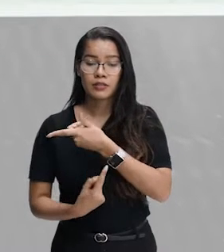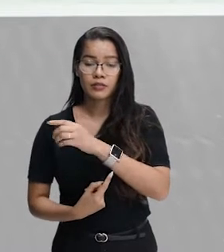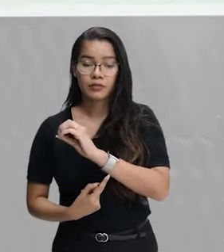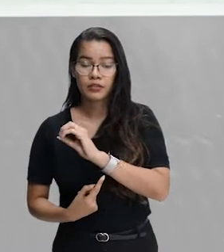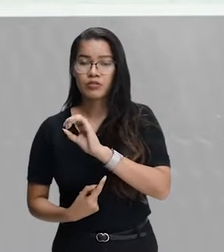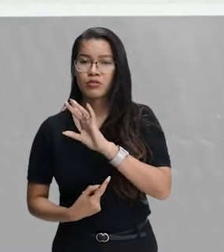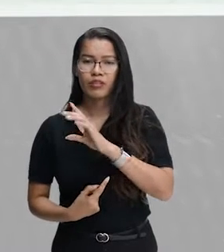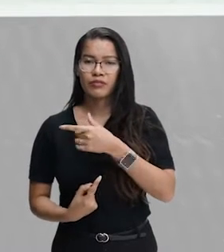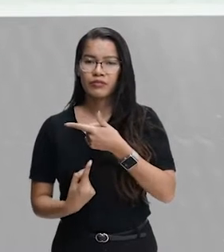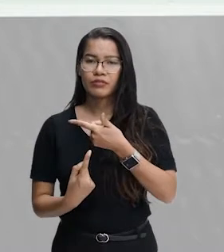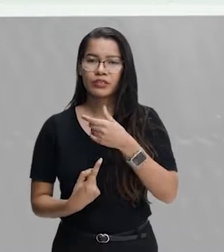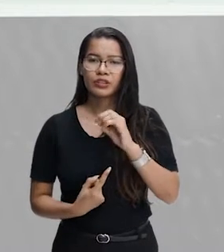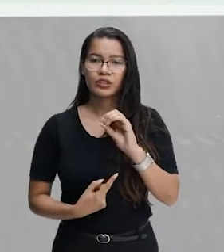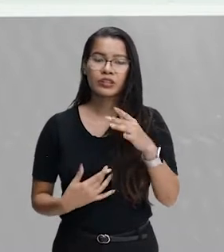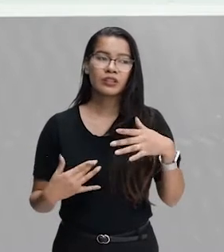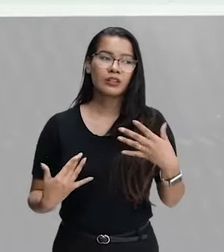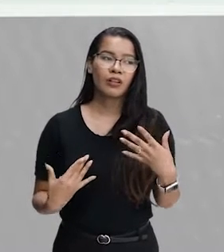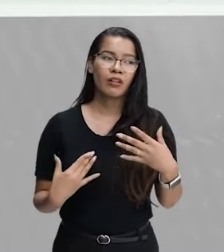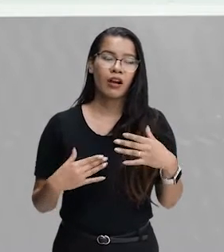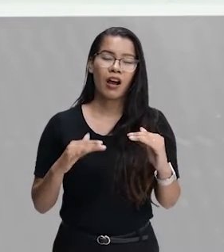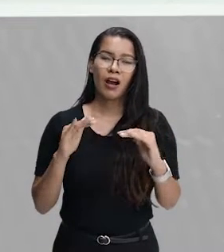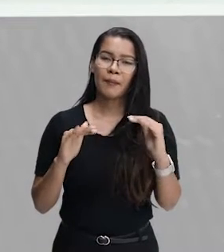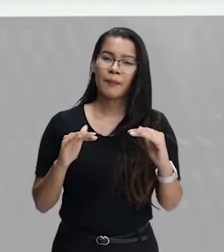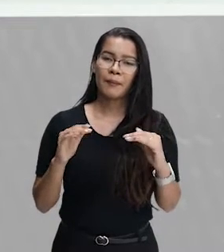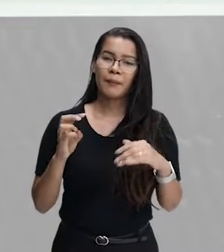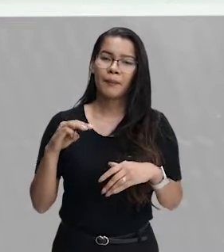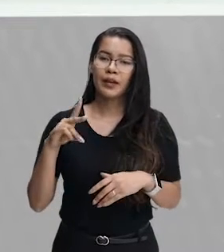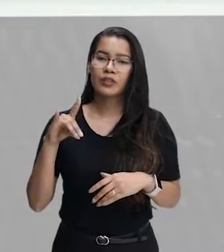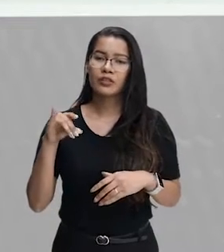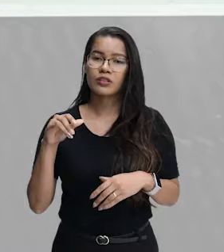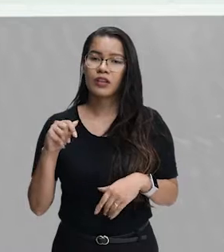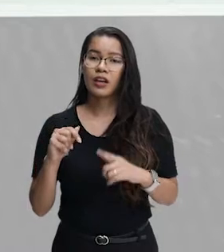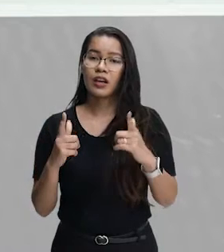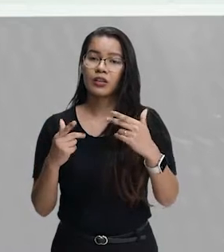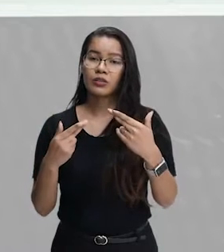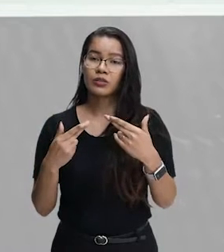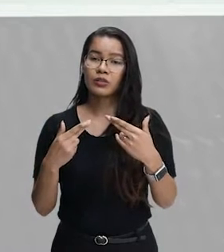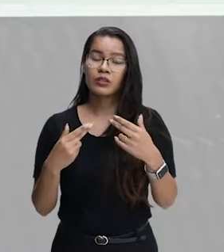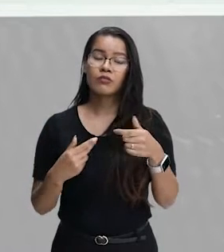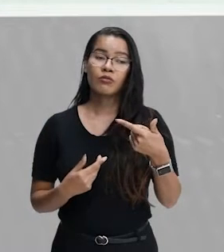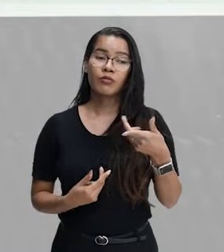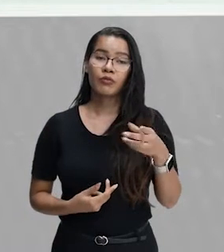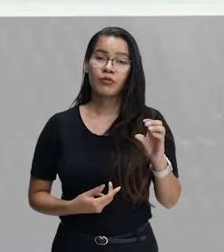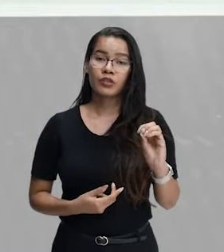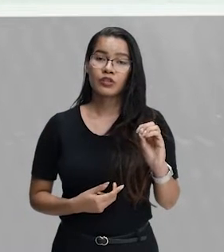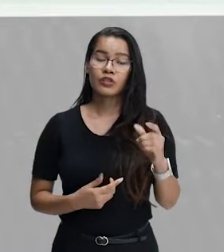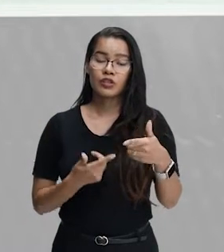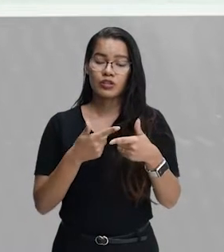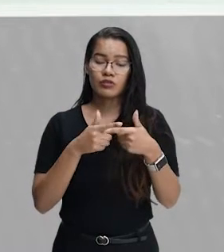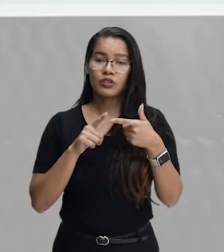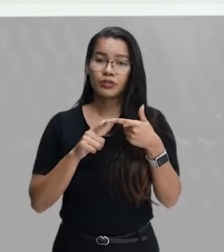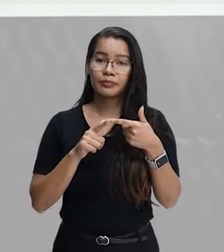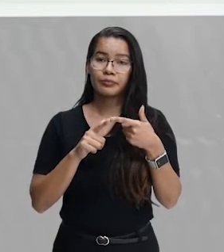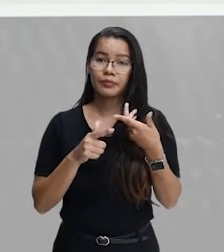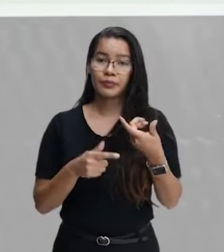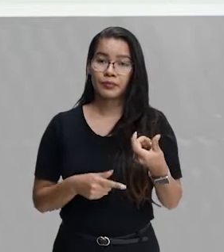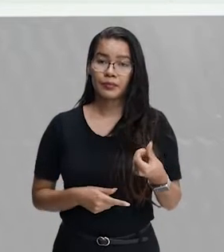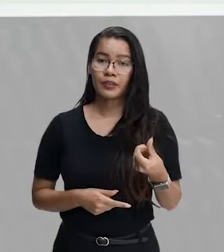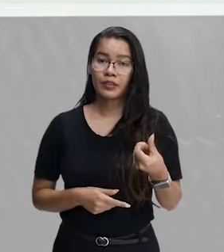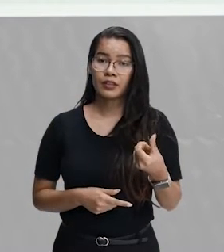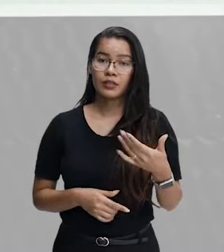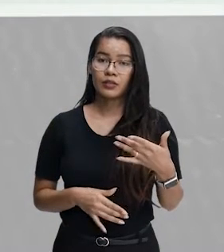Como é só 20, aqui a média vai dar 20 mesmo. Isso aqui dividido por 6, né? Vou